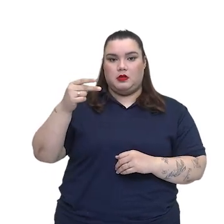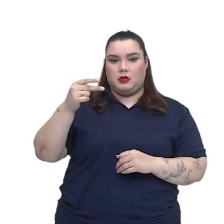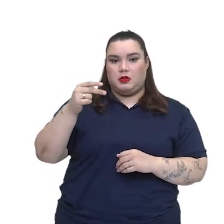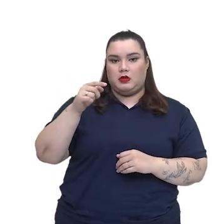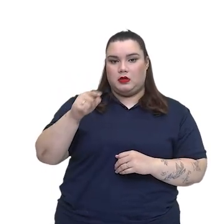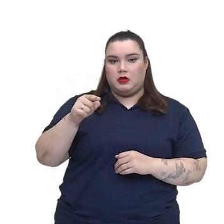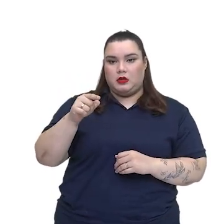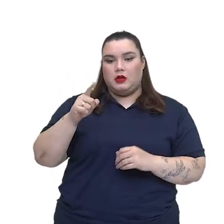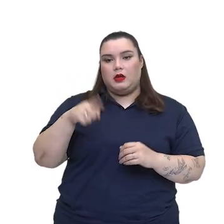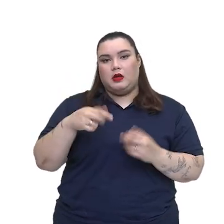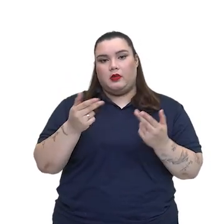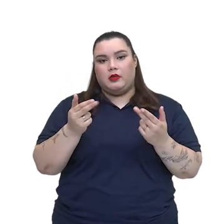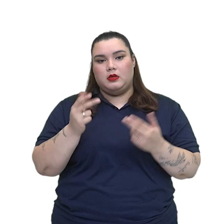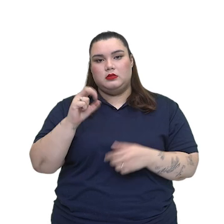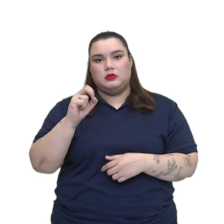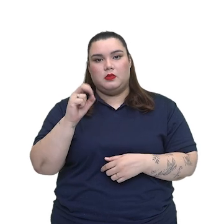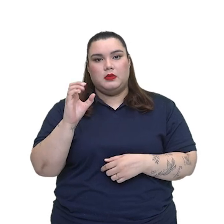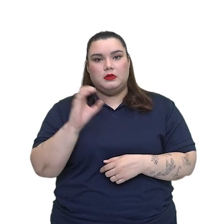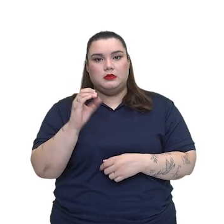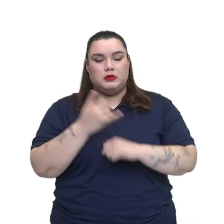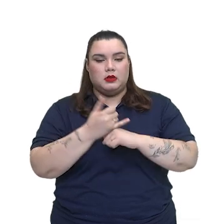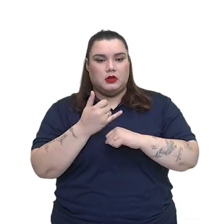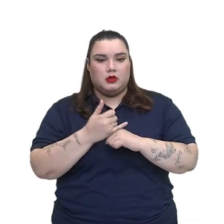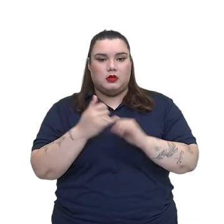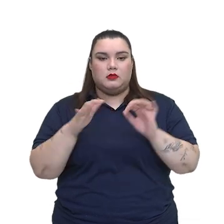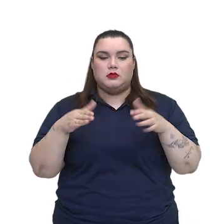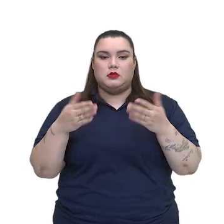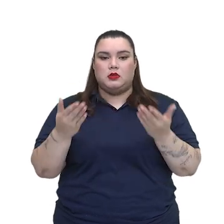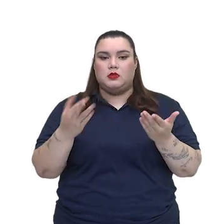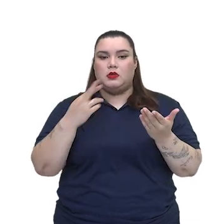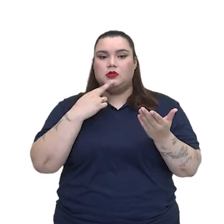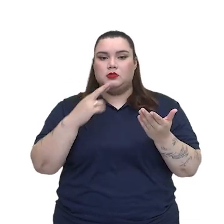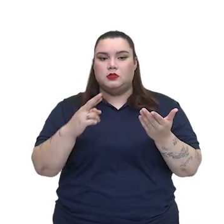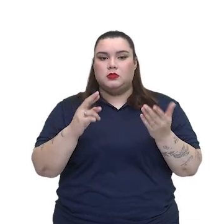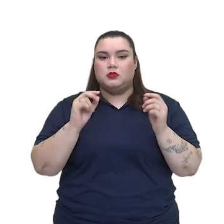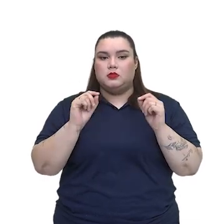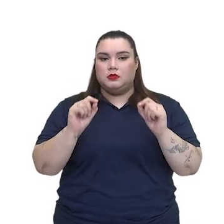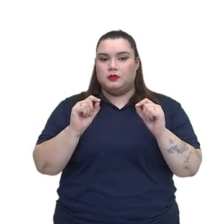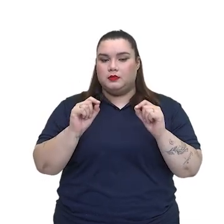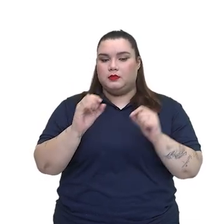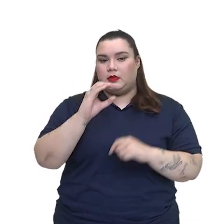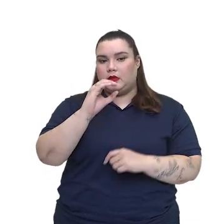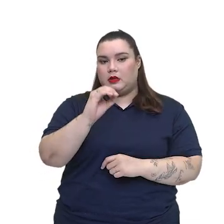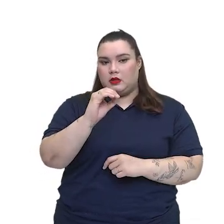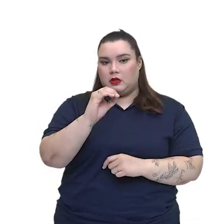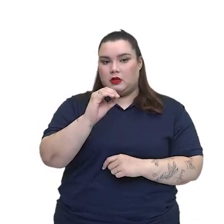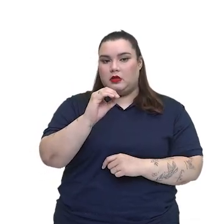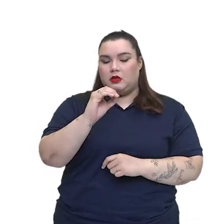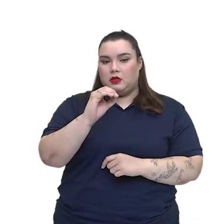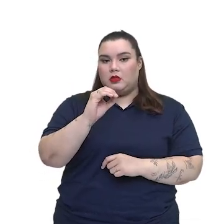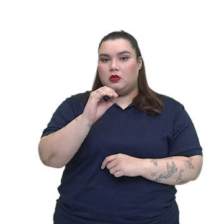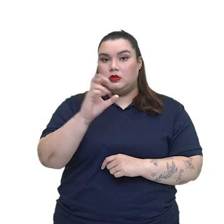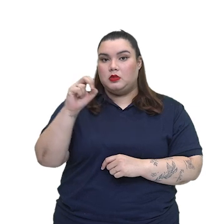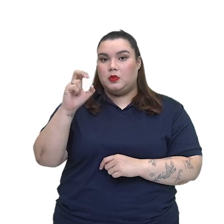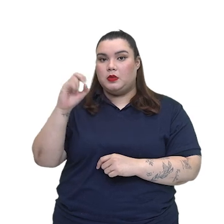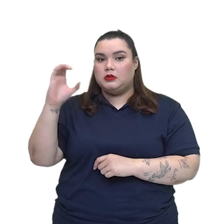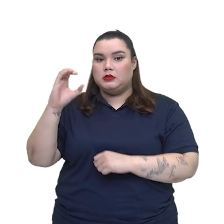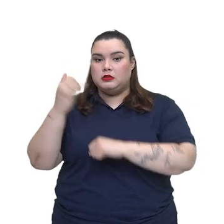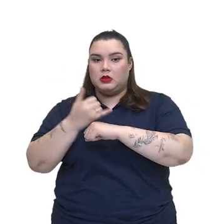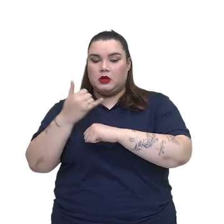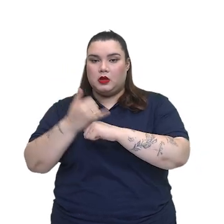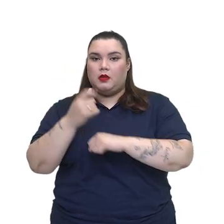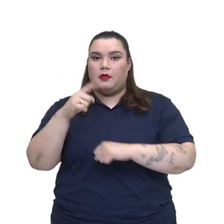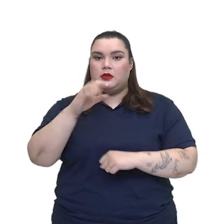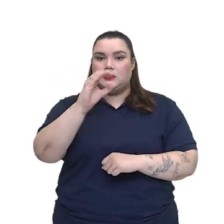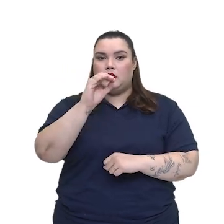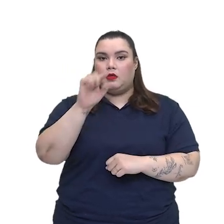casa decimal, é o mesmo que 50 centavos. Então, 50 centavos é 0,50 e